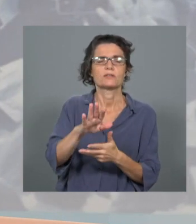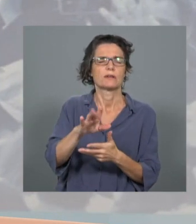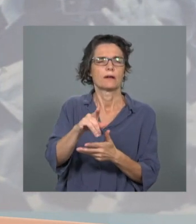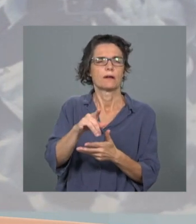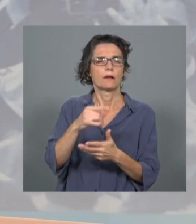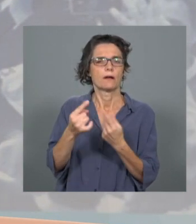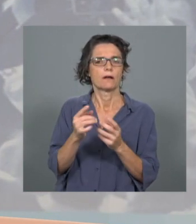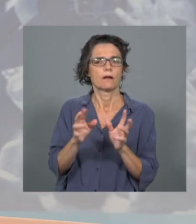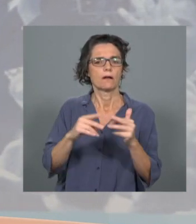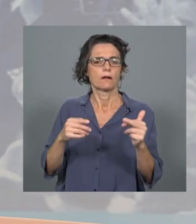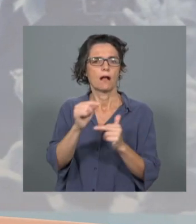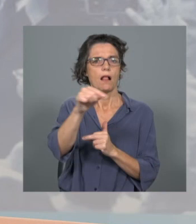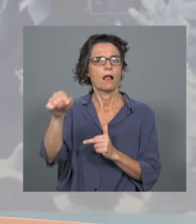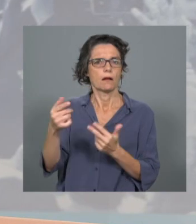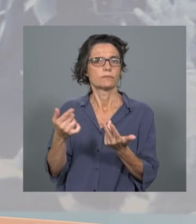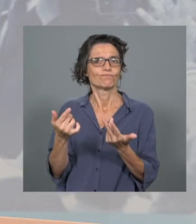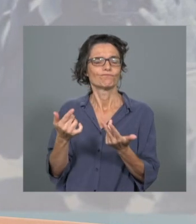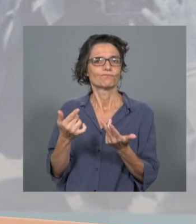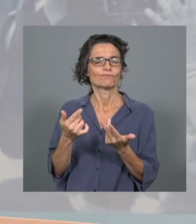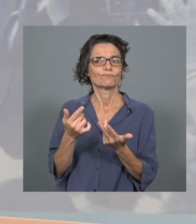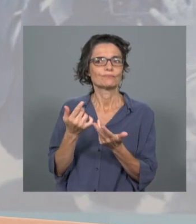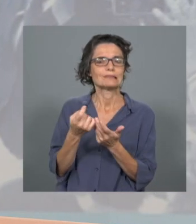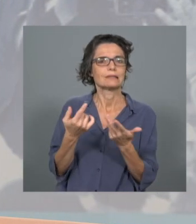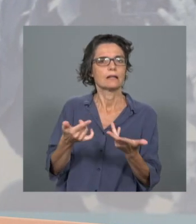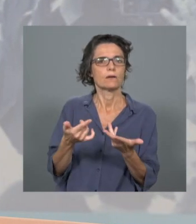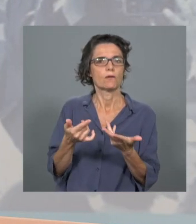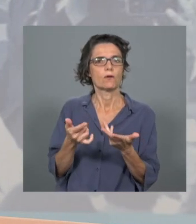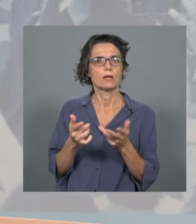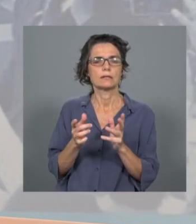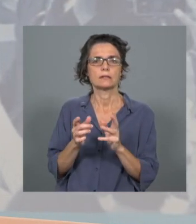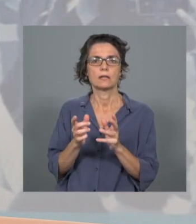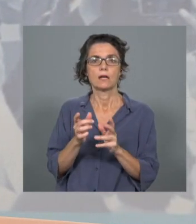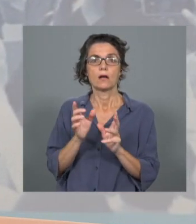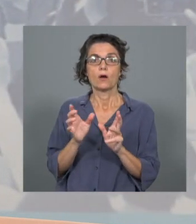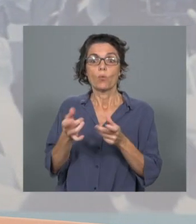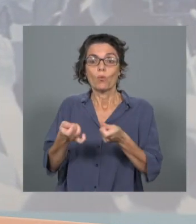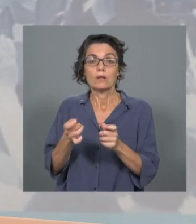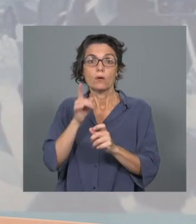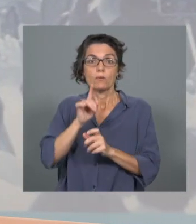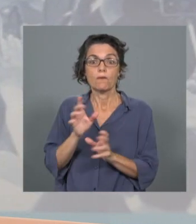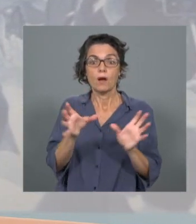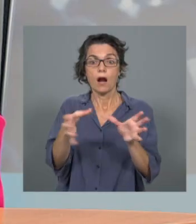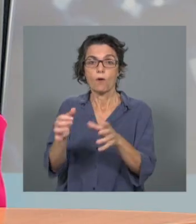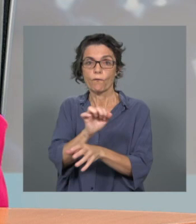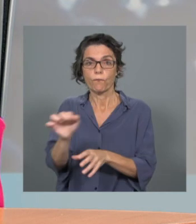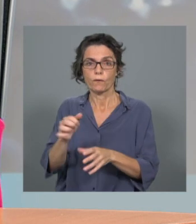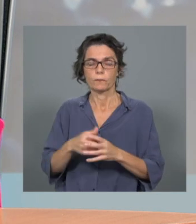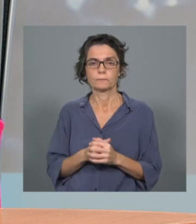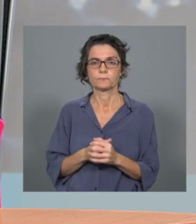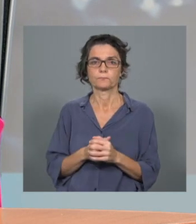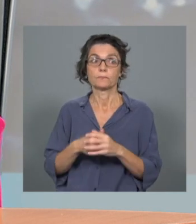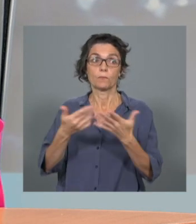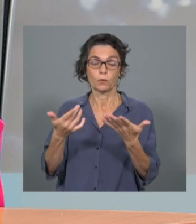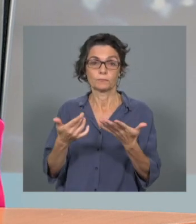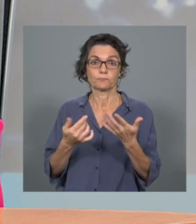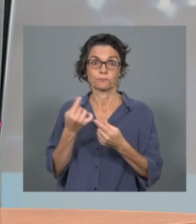muitas autarquias, levando à reorganização social dessas comunidades? Bem, falando em surpresas,